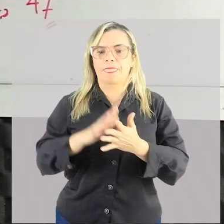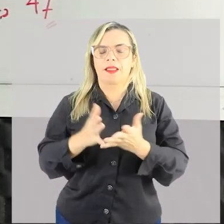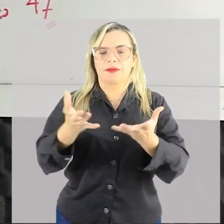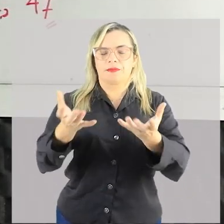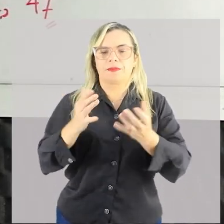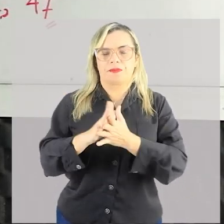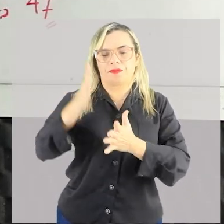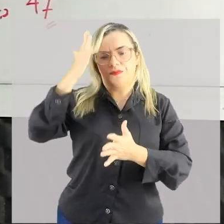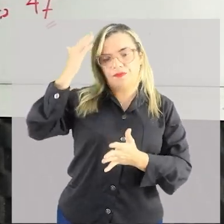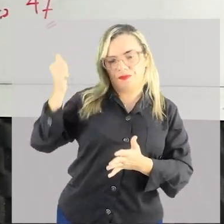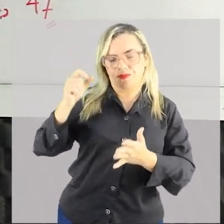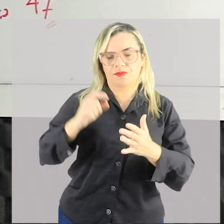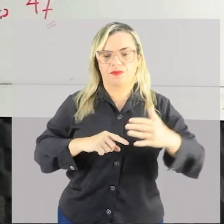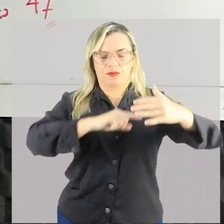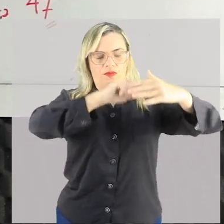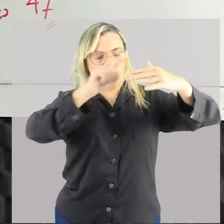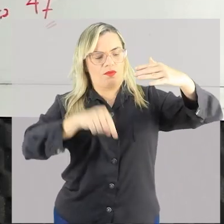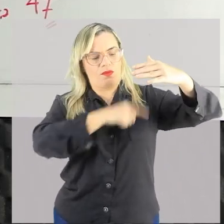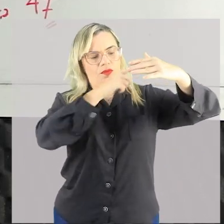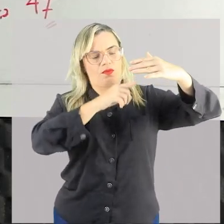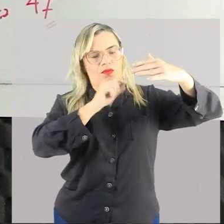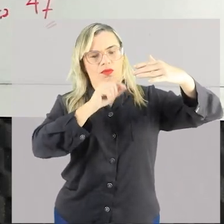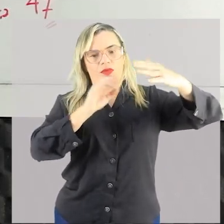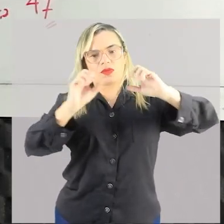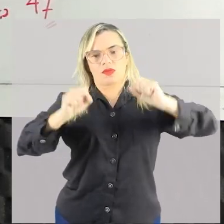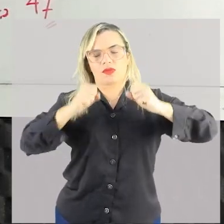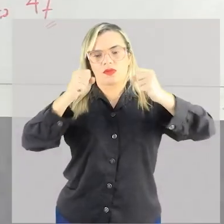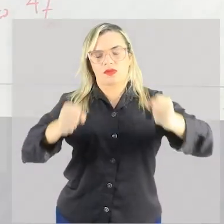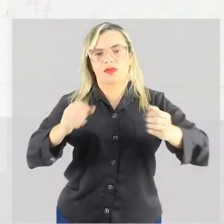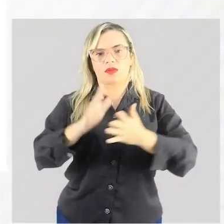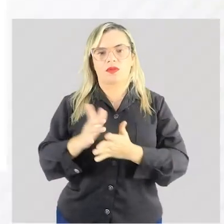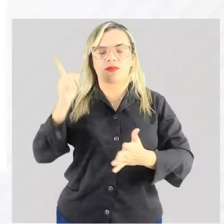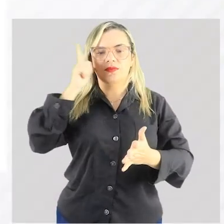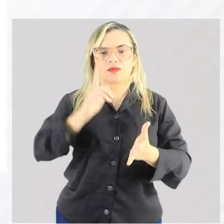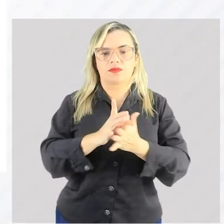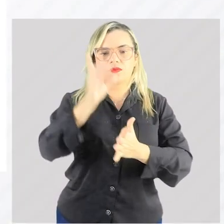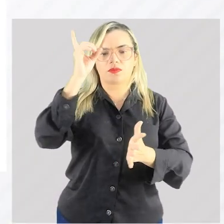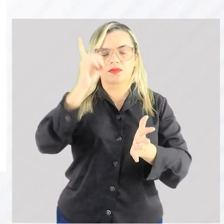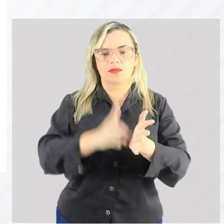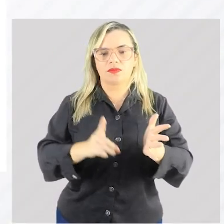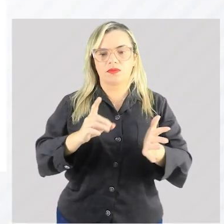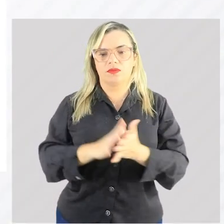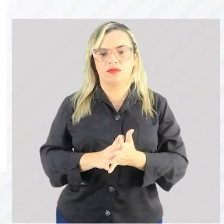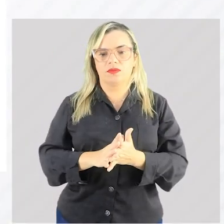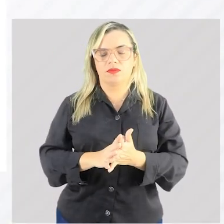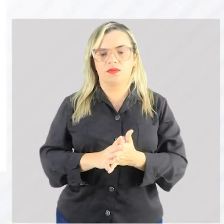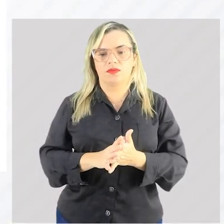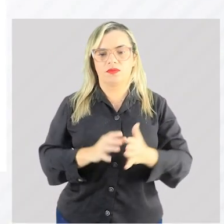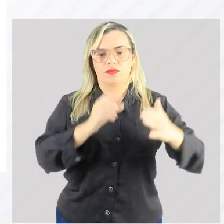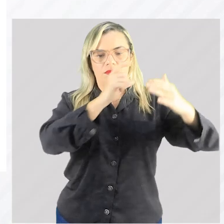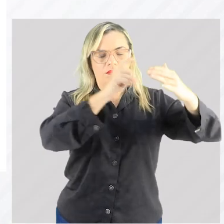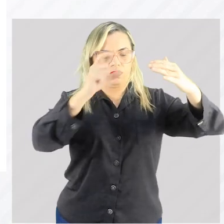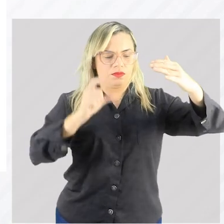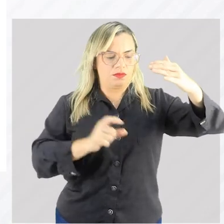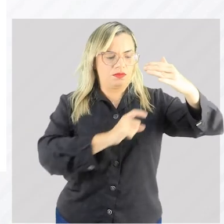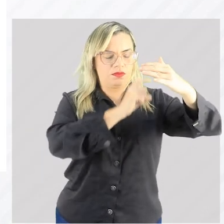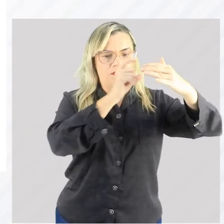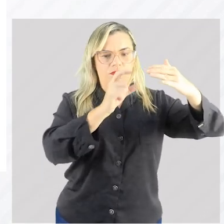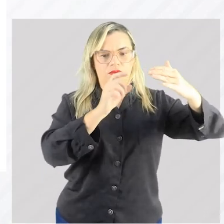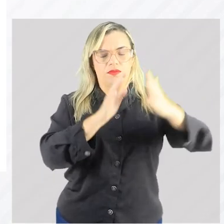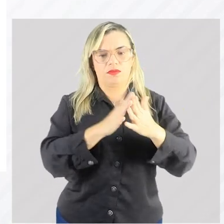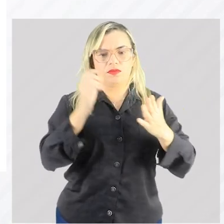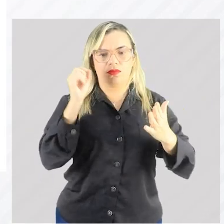saber você tem uma roleta onde ele vai girar e pode ganhar um desconto né E aí você tem regiões né que são